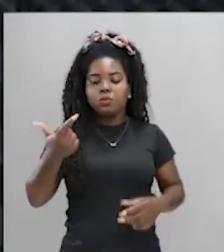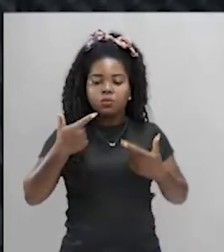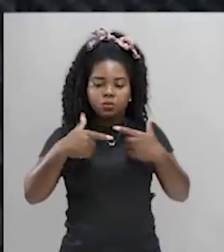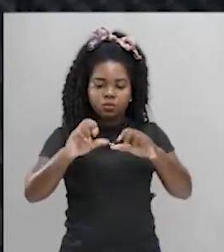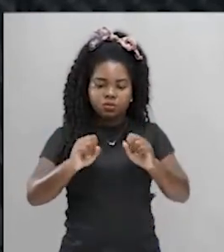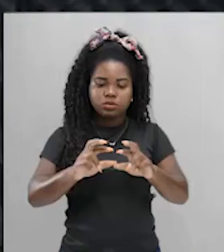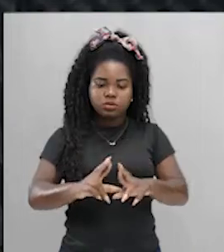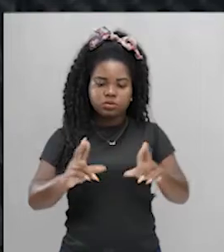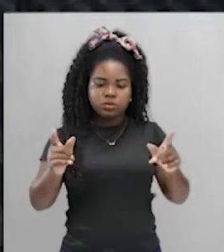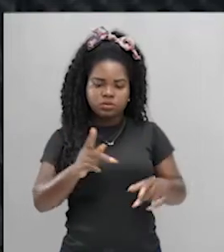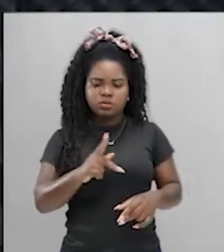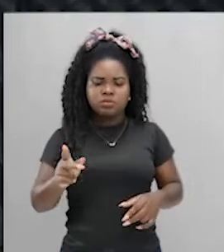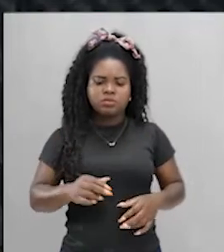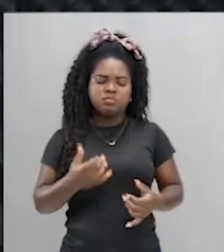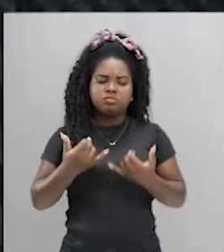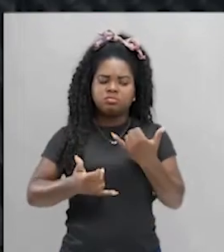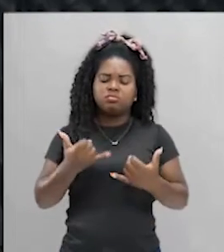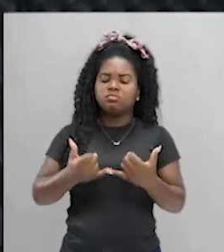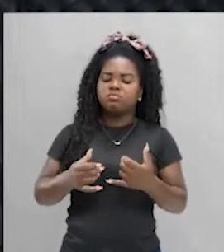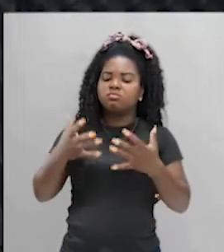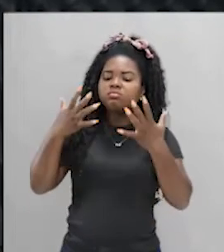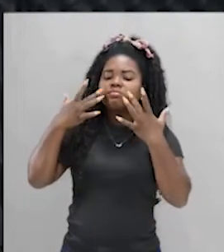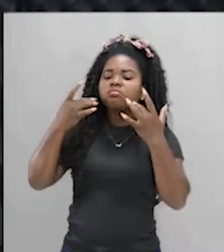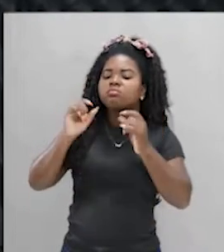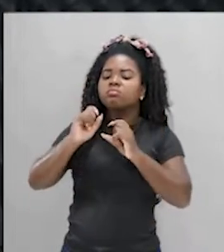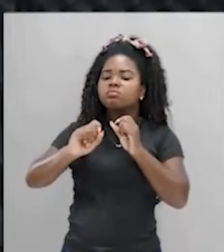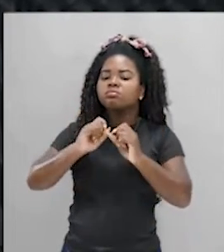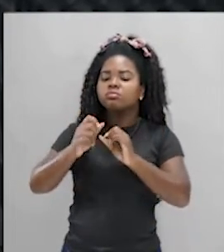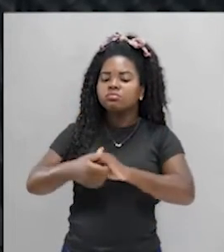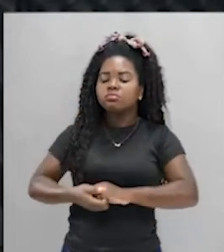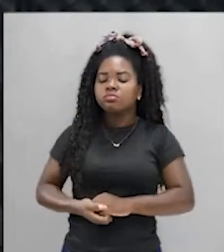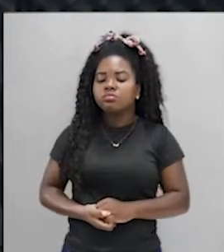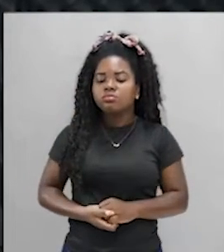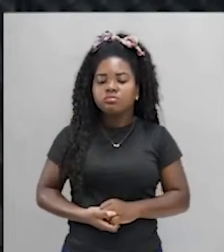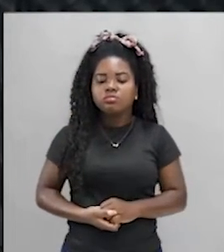diferente. Professor, mas ele é muito parecido, por exemplo, com o teatro